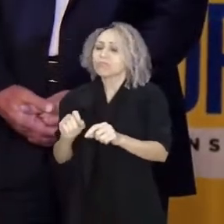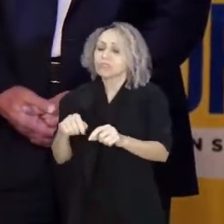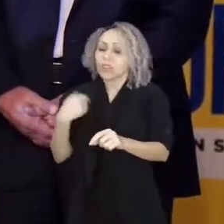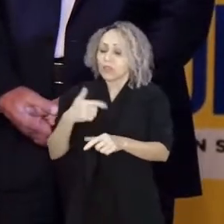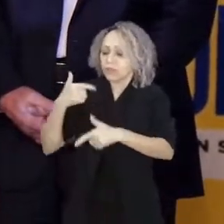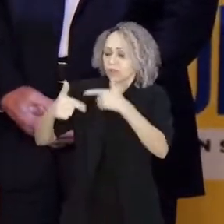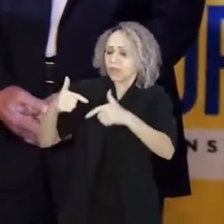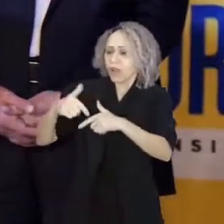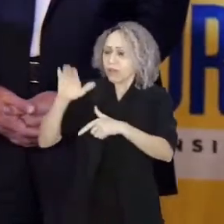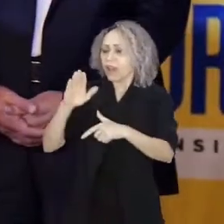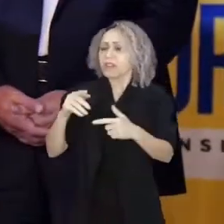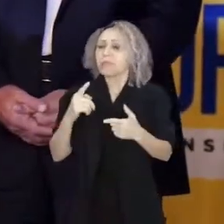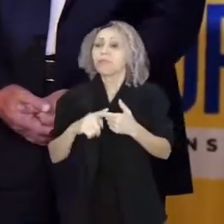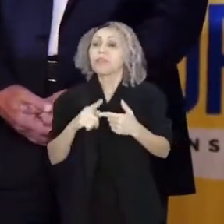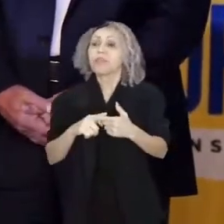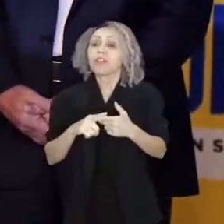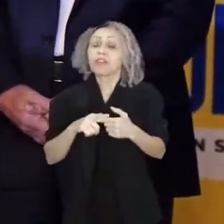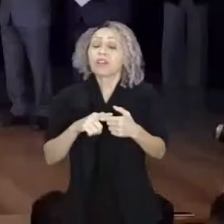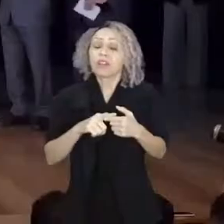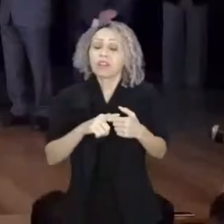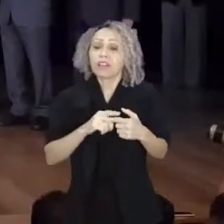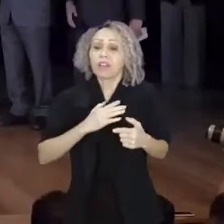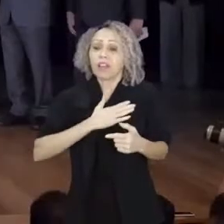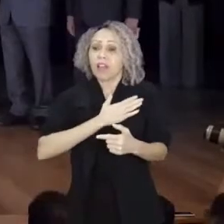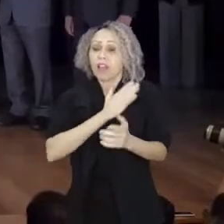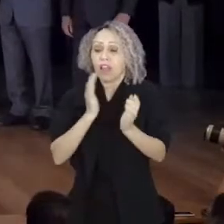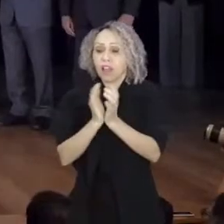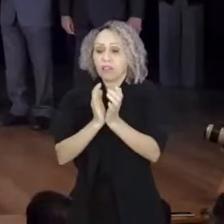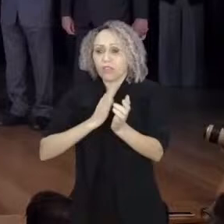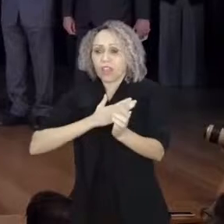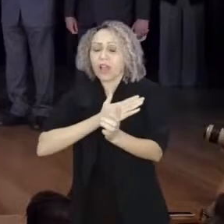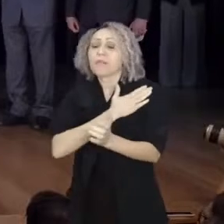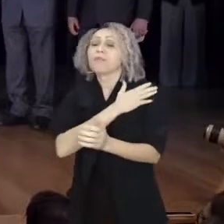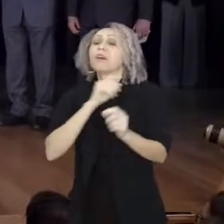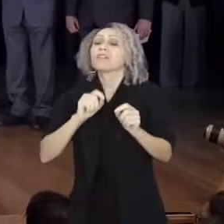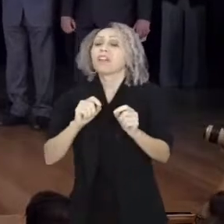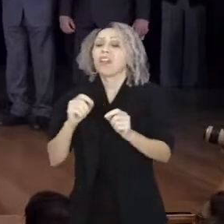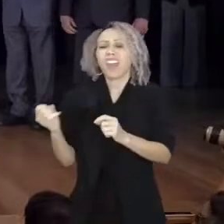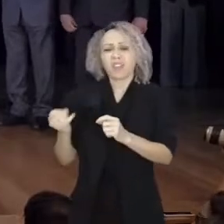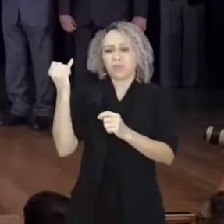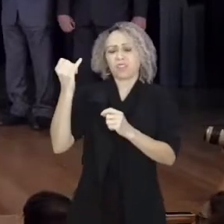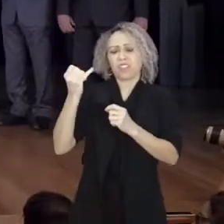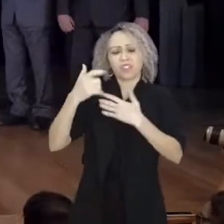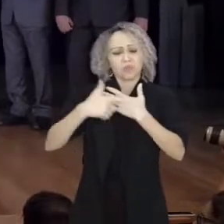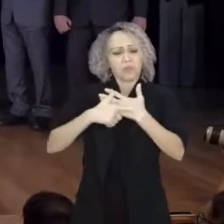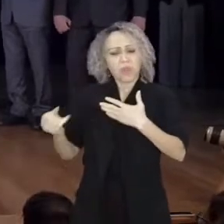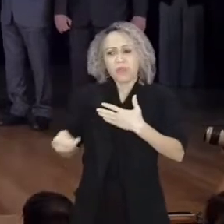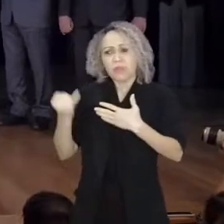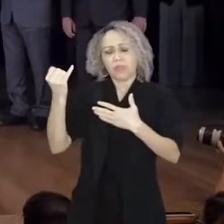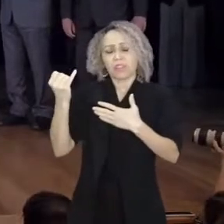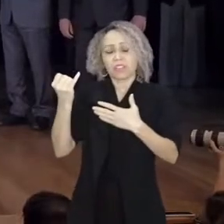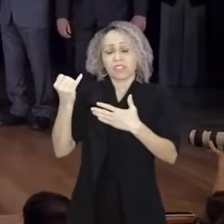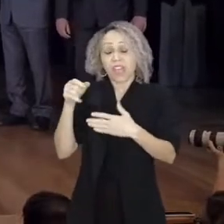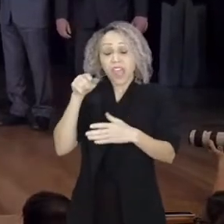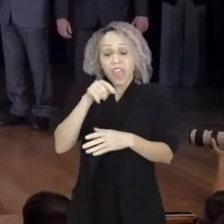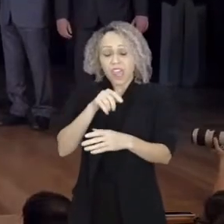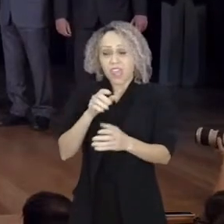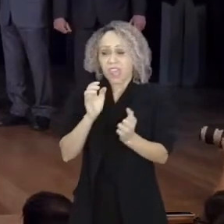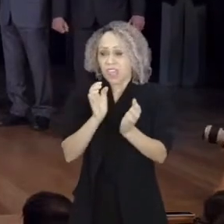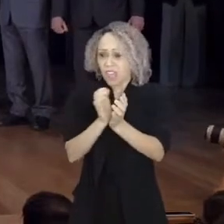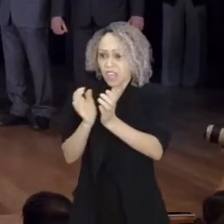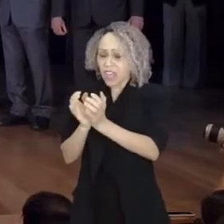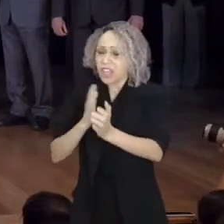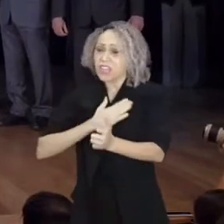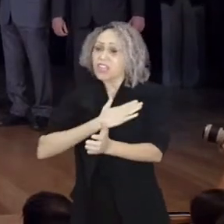As Forças Armadas têm um papel constitucional, ela tem que cuidar da soberania nacional, ela tem que defender o povo brasileiro